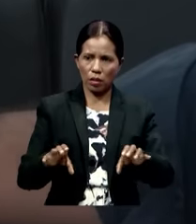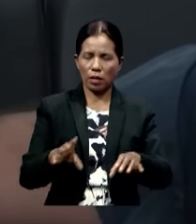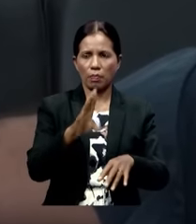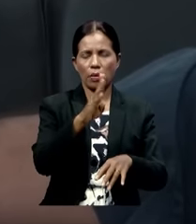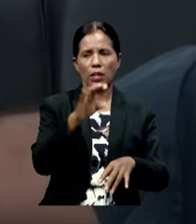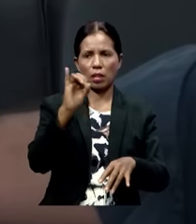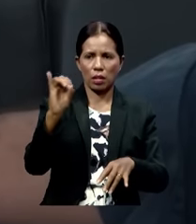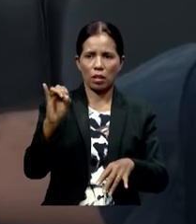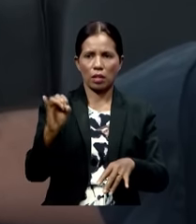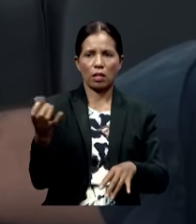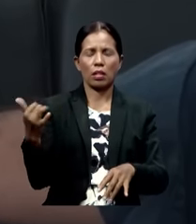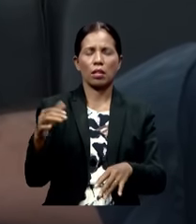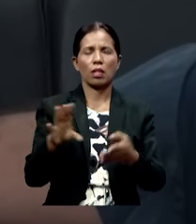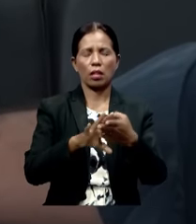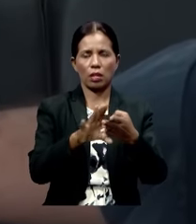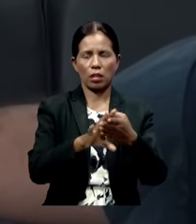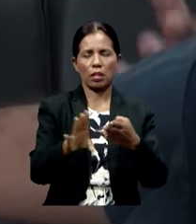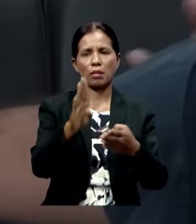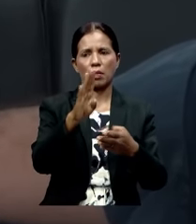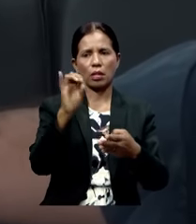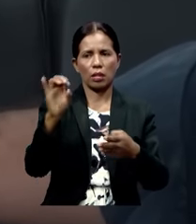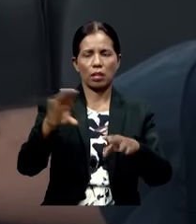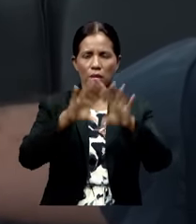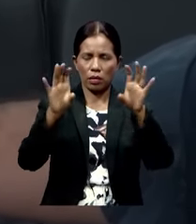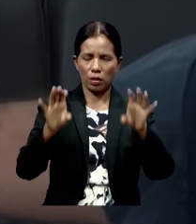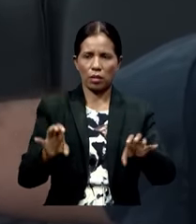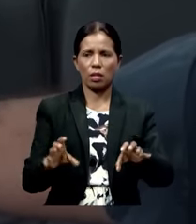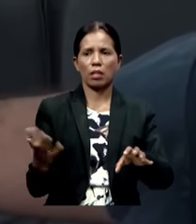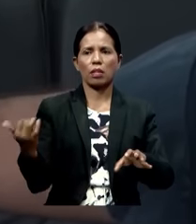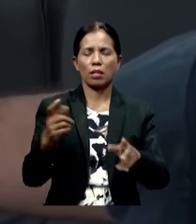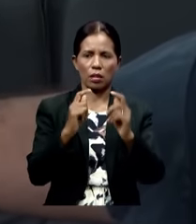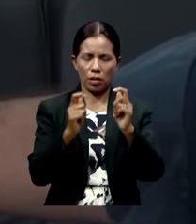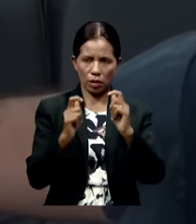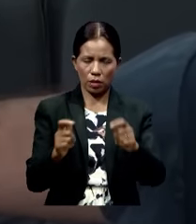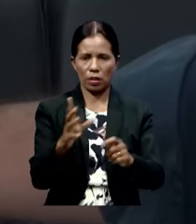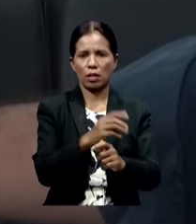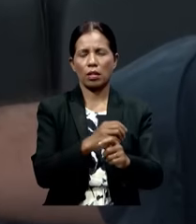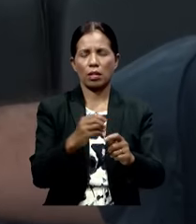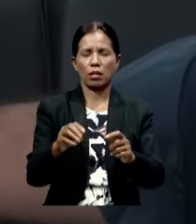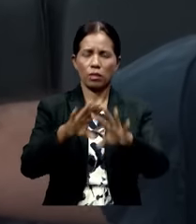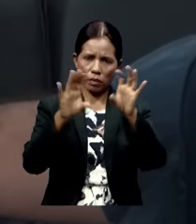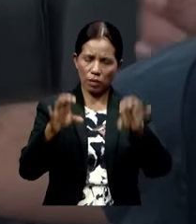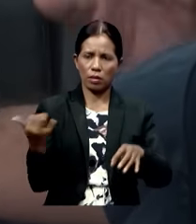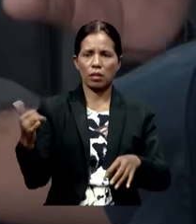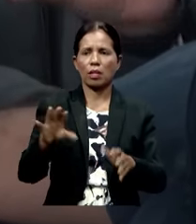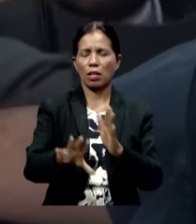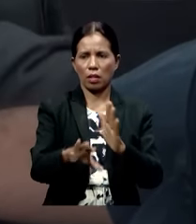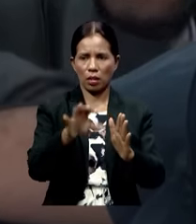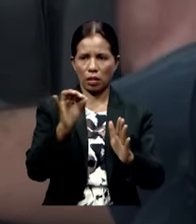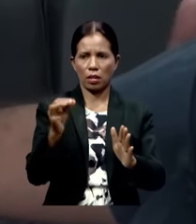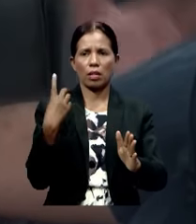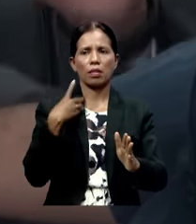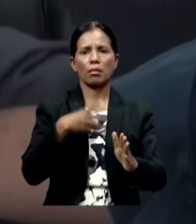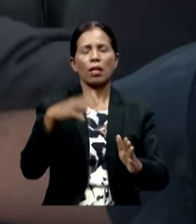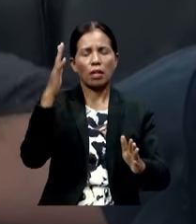de identidade, eleitoral, ho certificado balu nebe mak ser tu teste certificado ser hetanona, sira mai ata ita bela